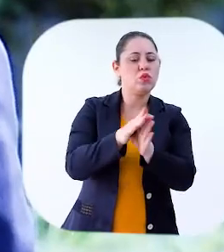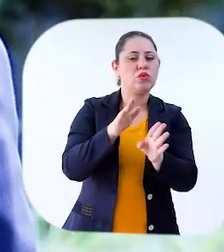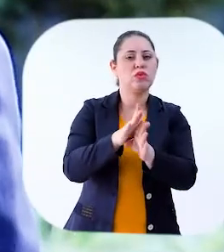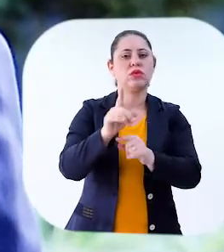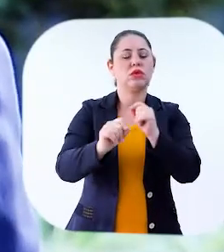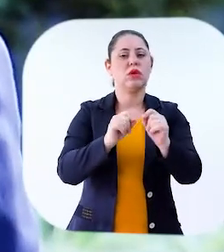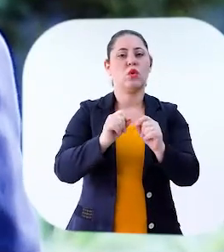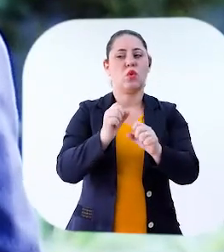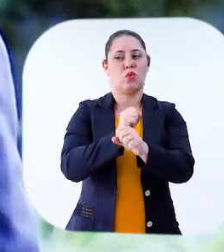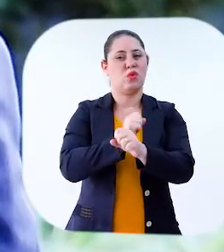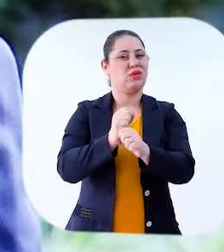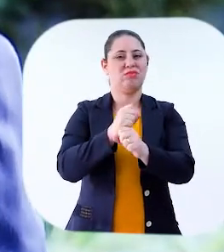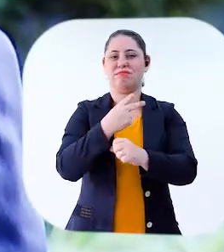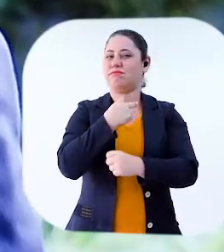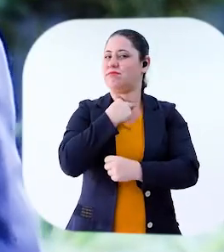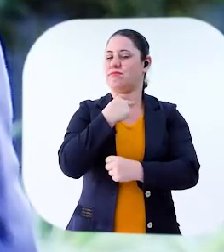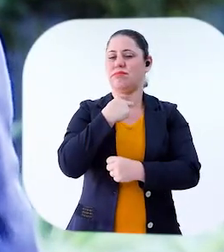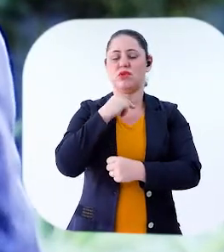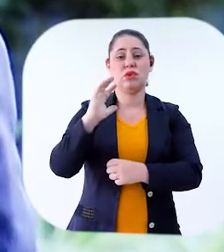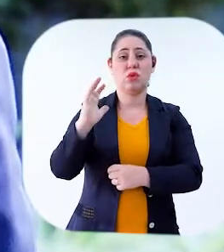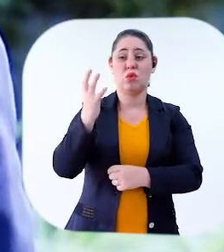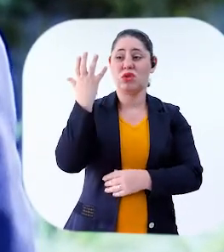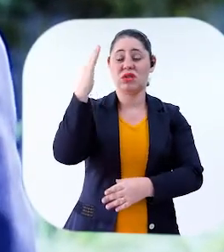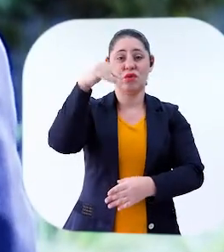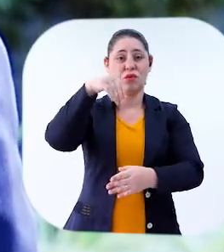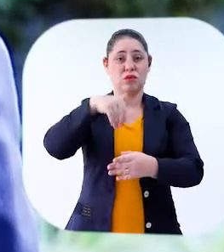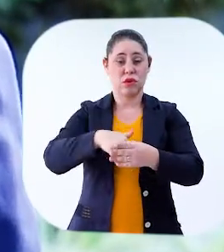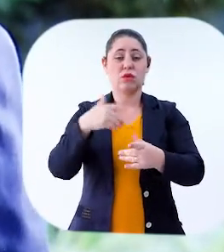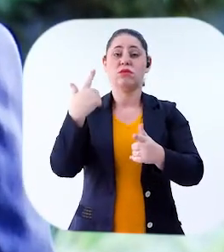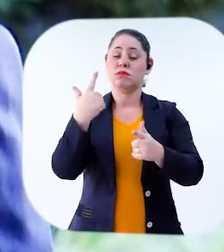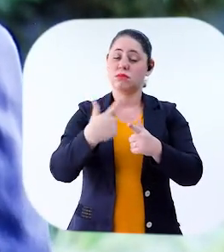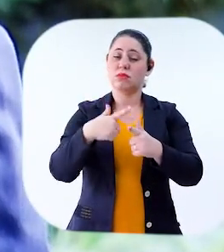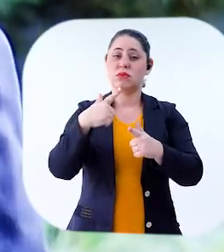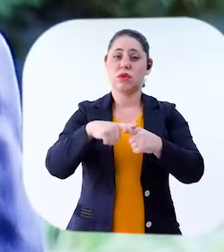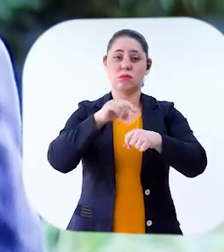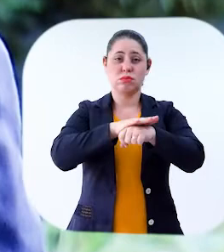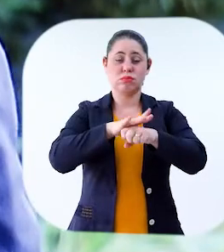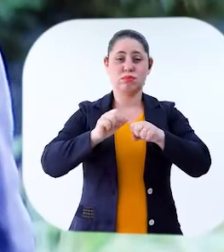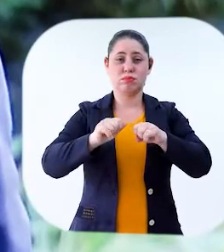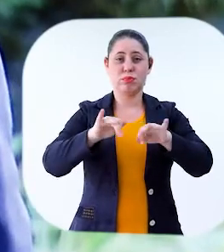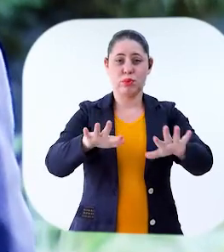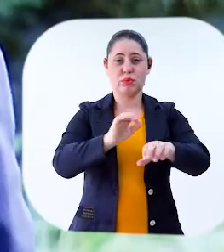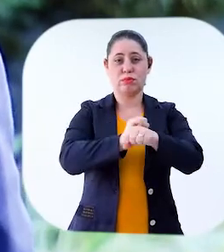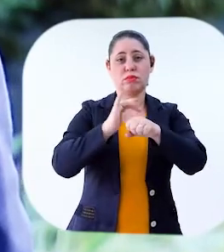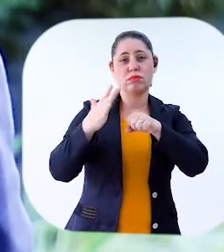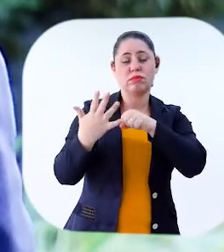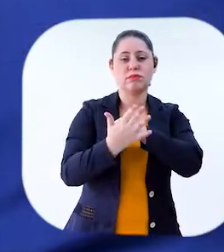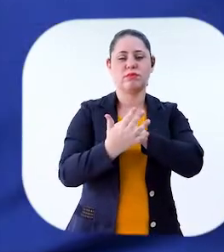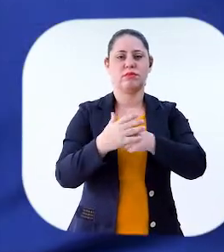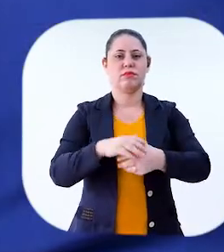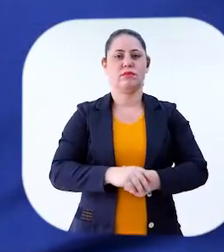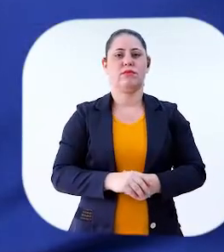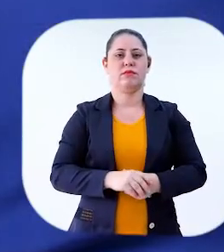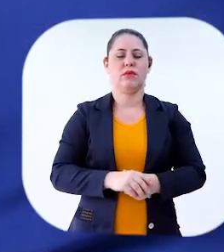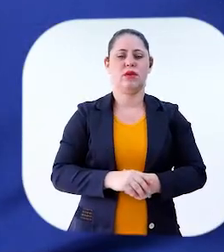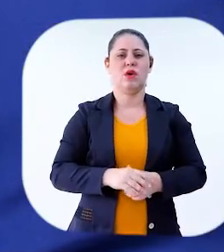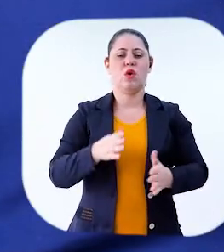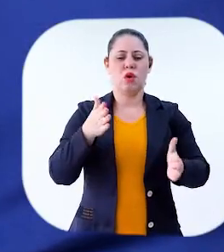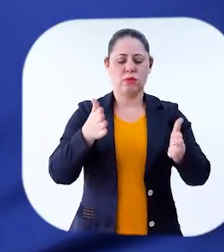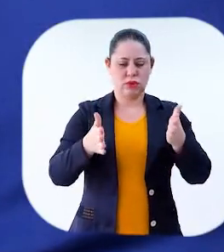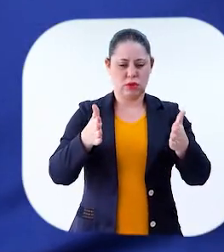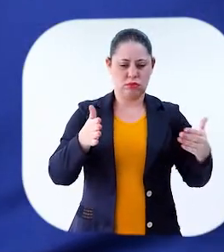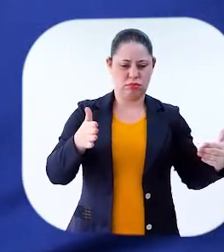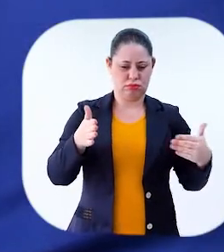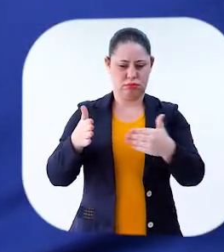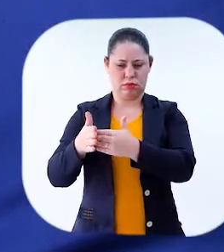muitos defendiam que este ano não era possível realizar eleições devido à pandemia do novo coronavírus. Mas então, essa